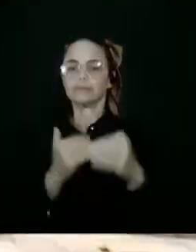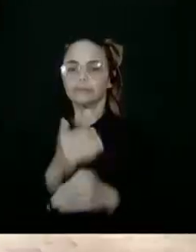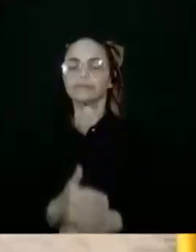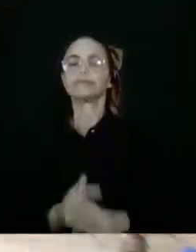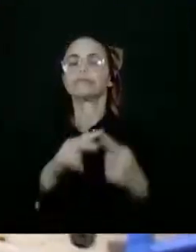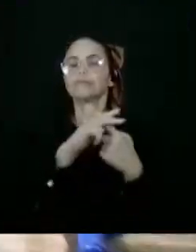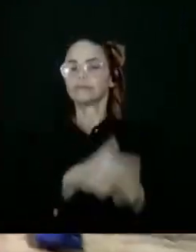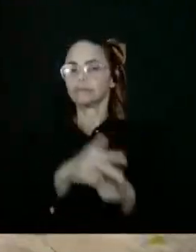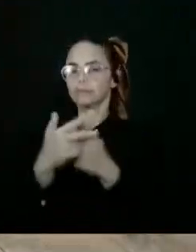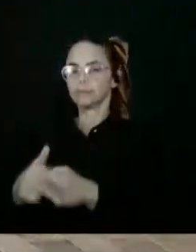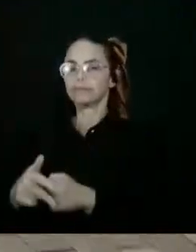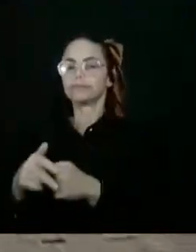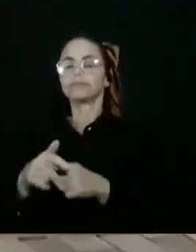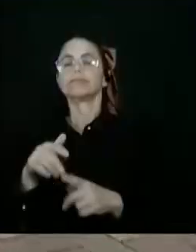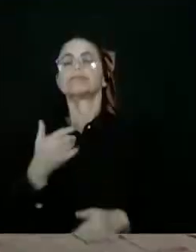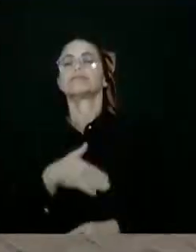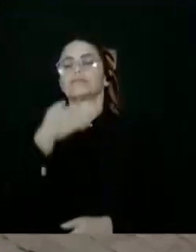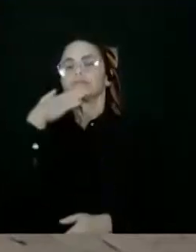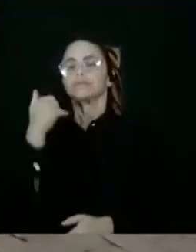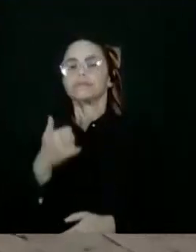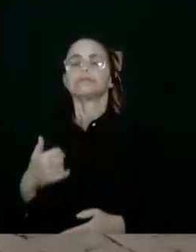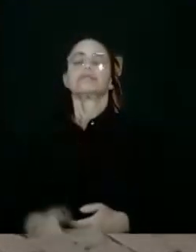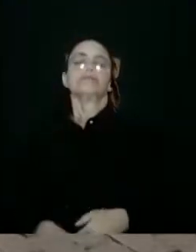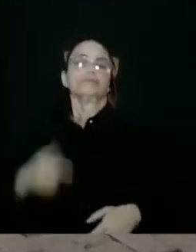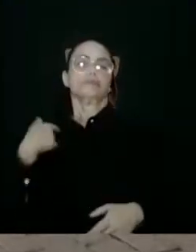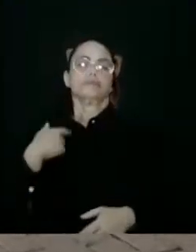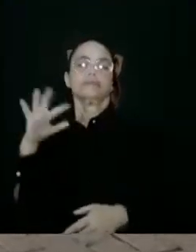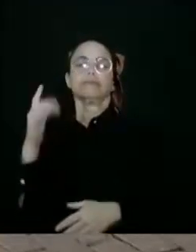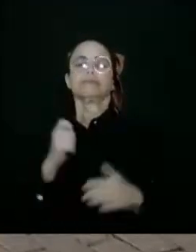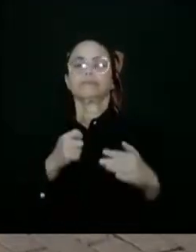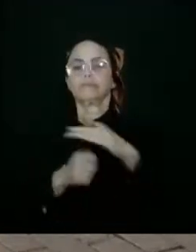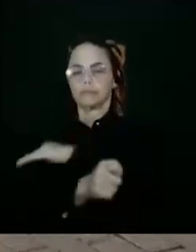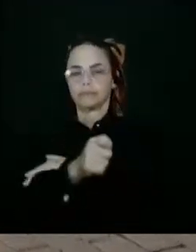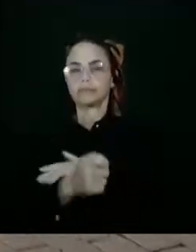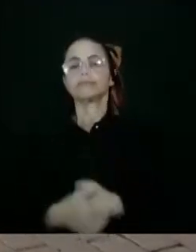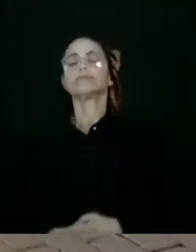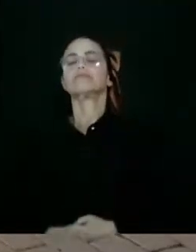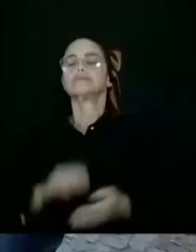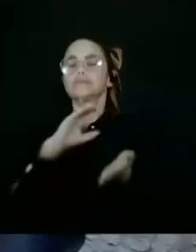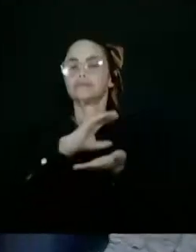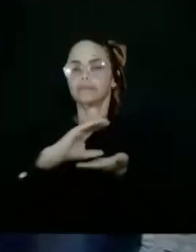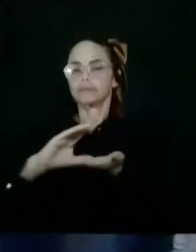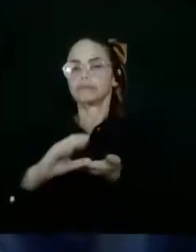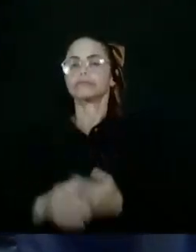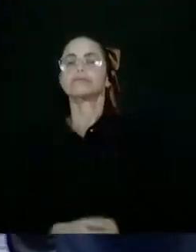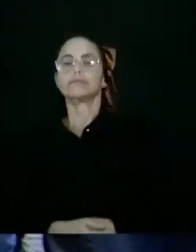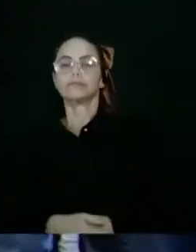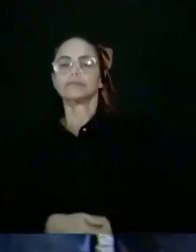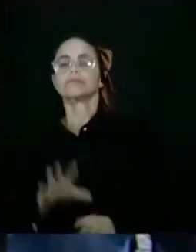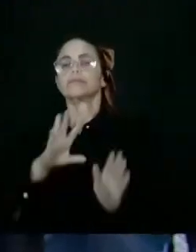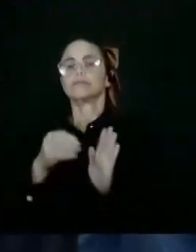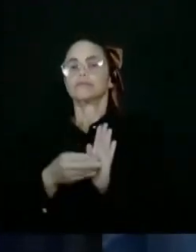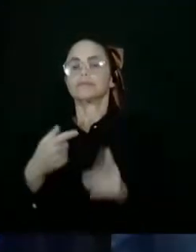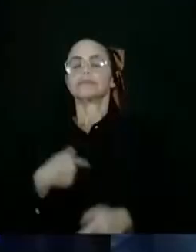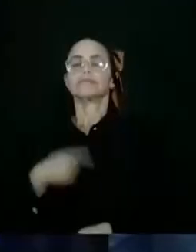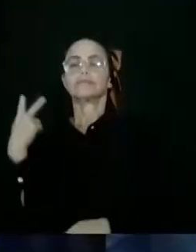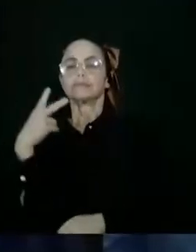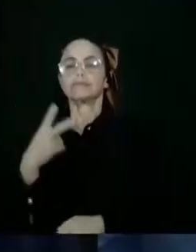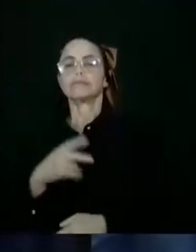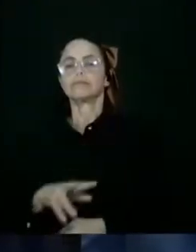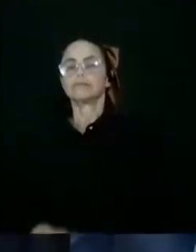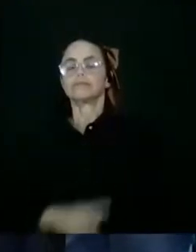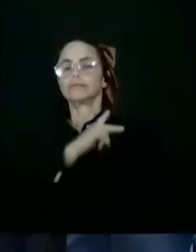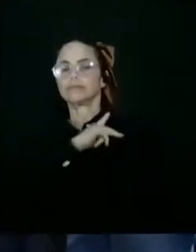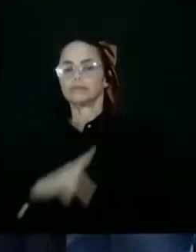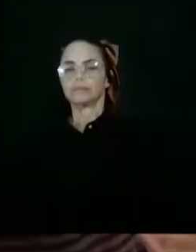revitalização. As melhorias foram realizadas com investimento proveniente de emendas impositivas do vereador e presidente da Câmara,